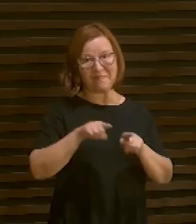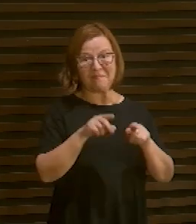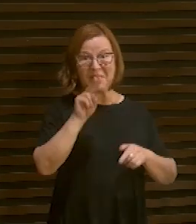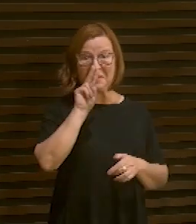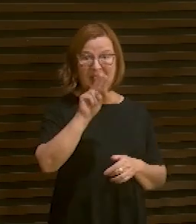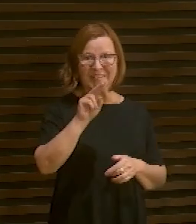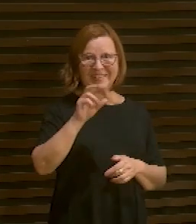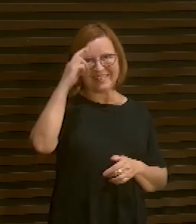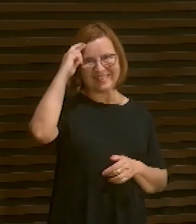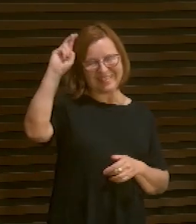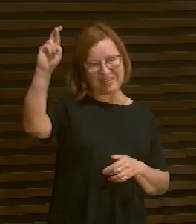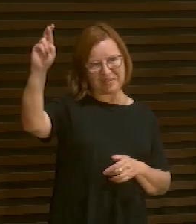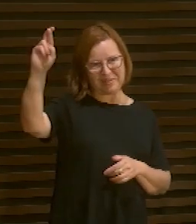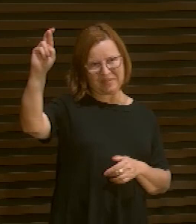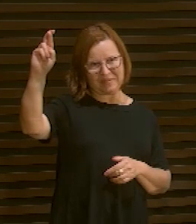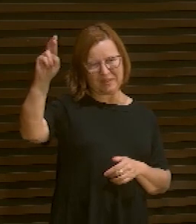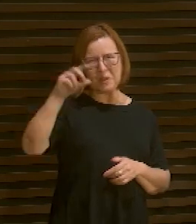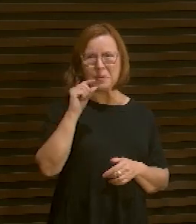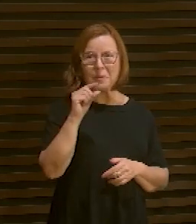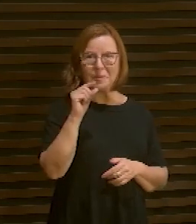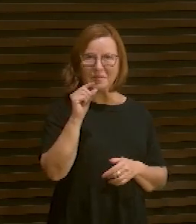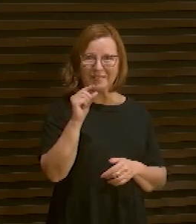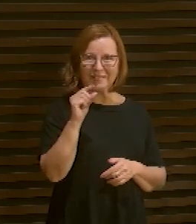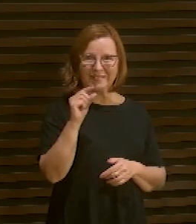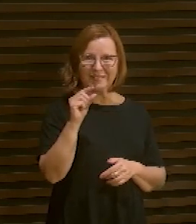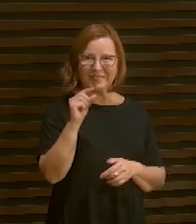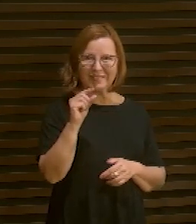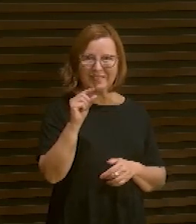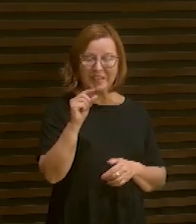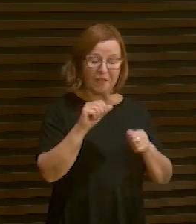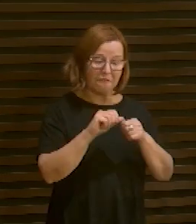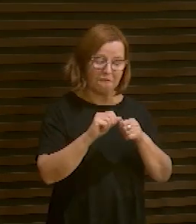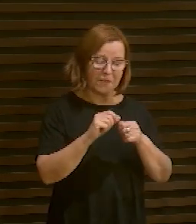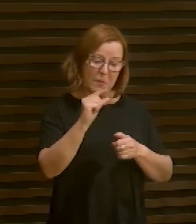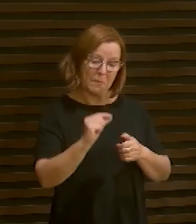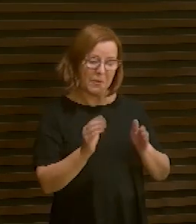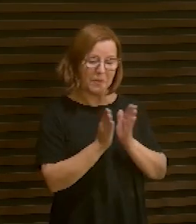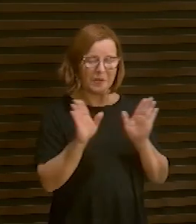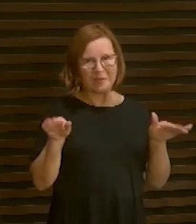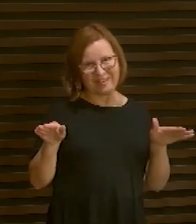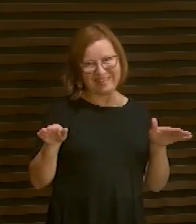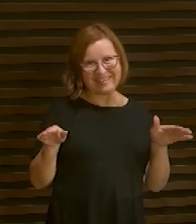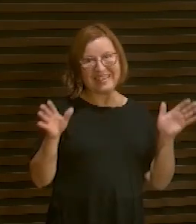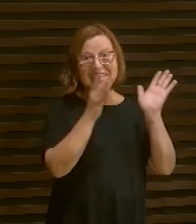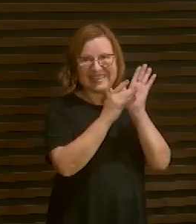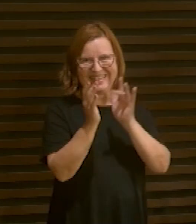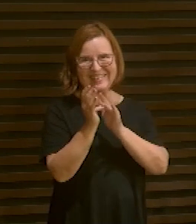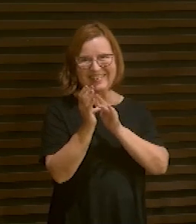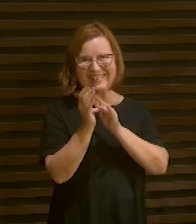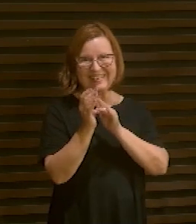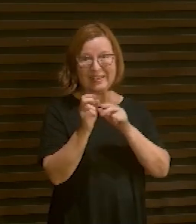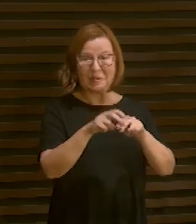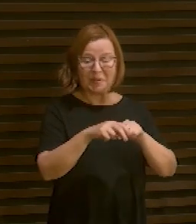aquele que por um pouco, tendo sido feito menor que os anjos, Jesus, por causa